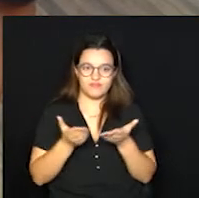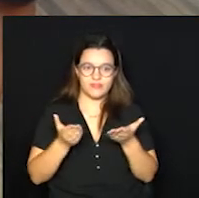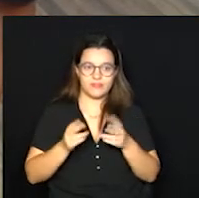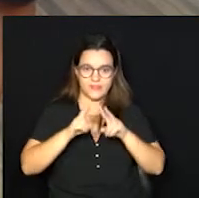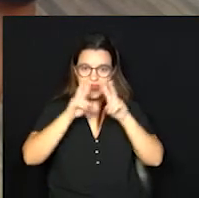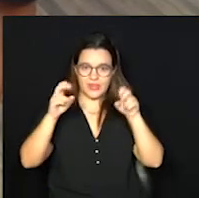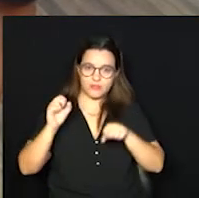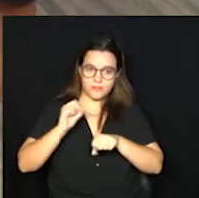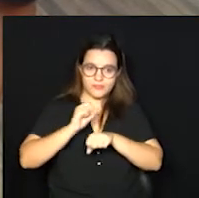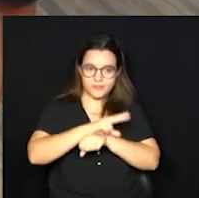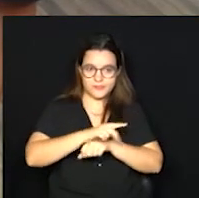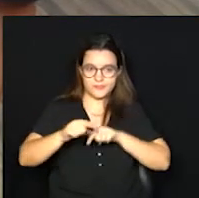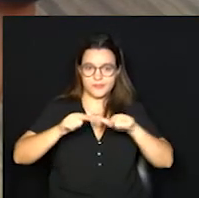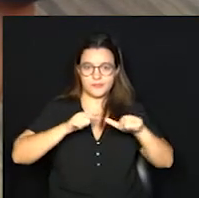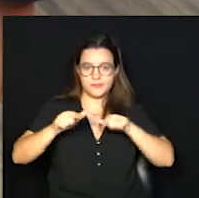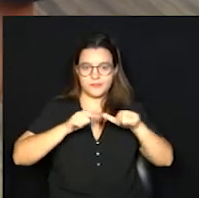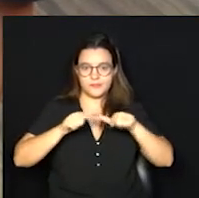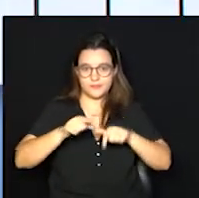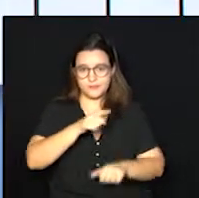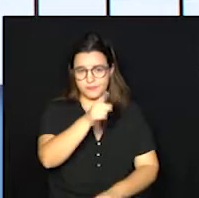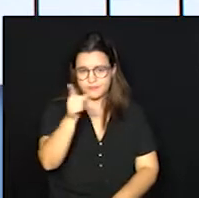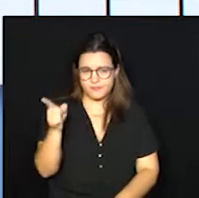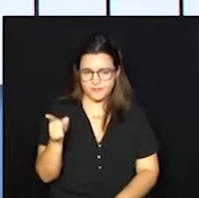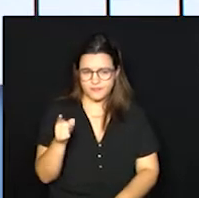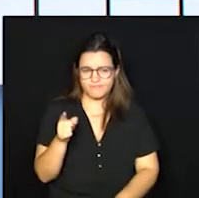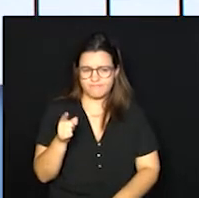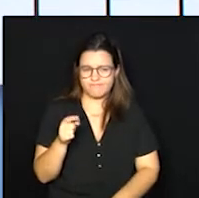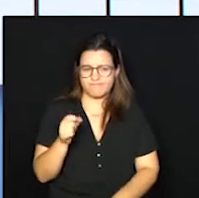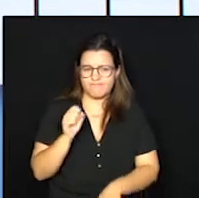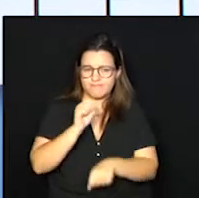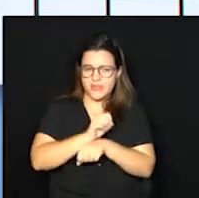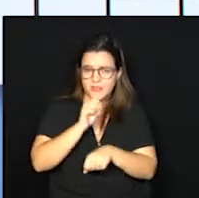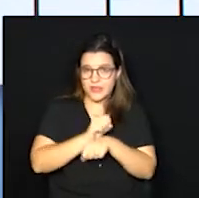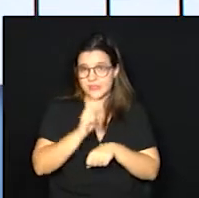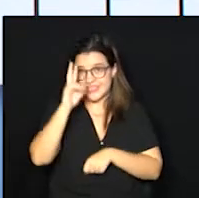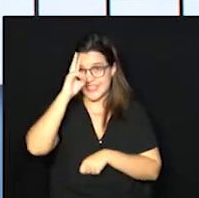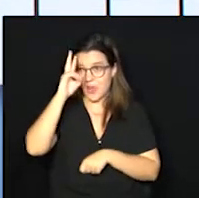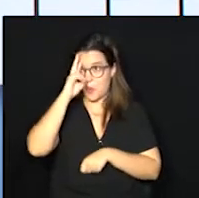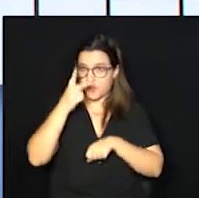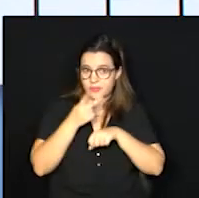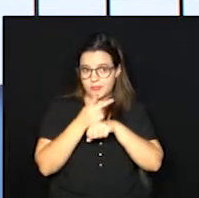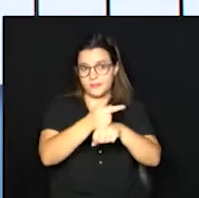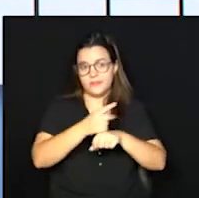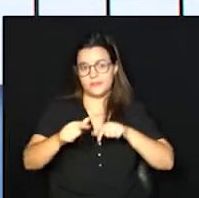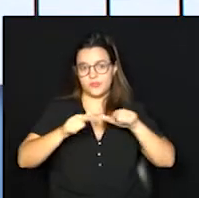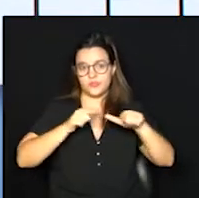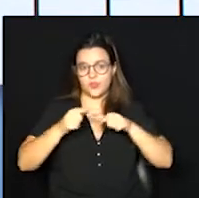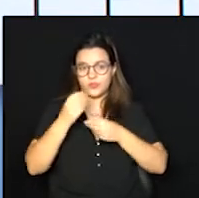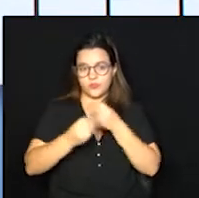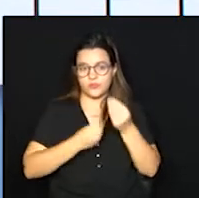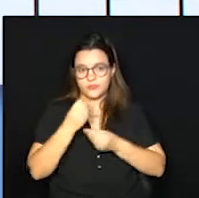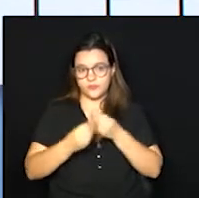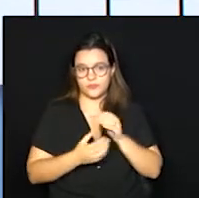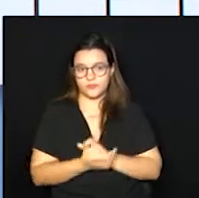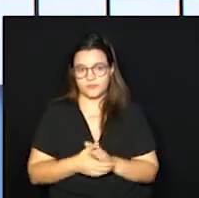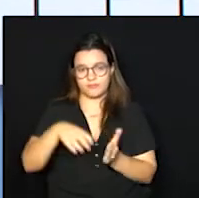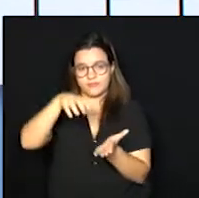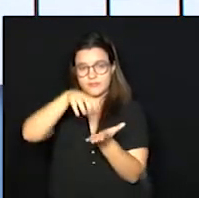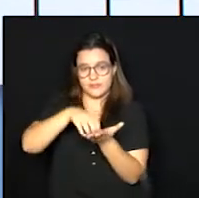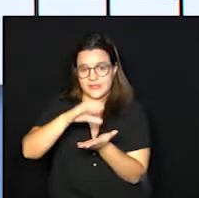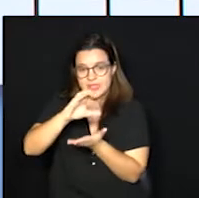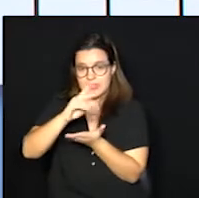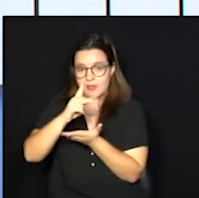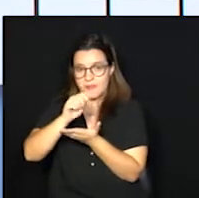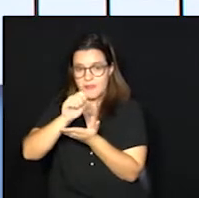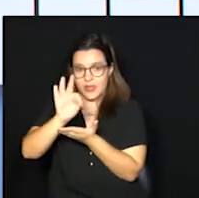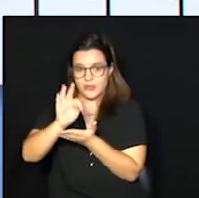emprego, né, Gabriel? Exatamente. E você aí de casa, sempre espera a segunda-feira para procurar emprego, quer saber como funciona? O CEPAT Campinas